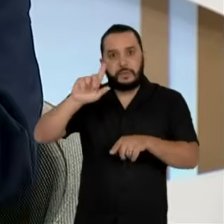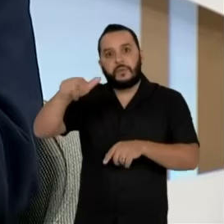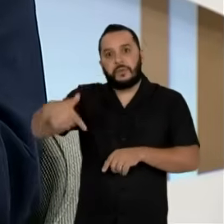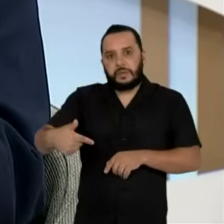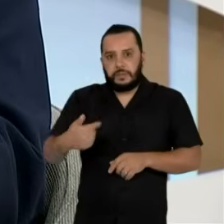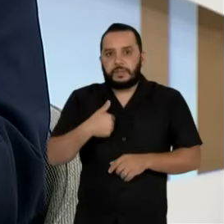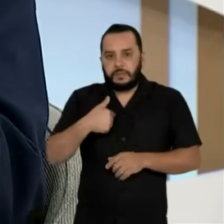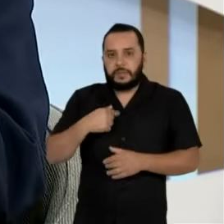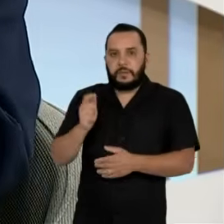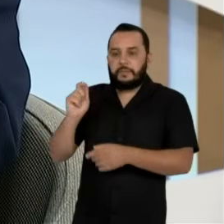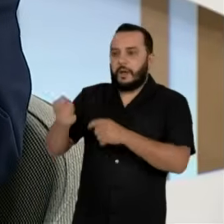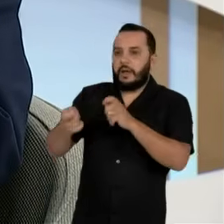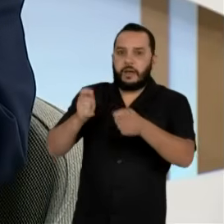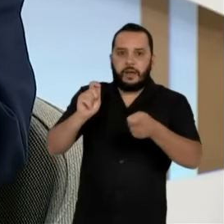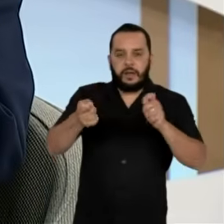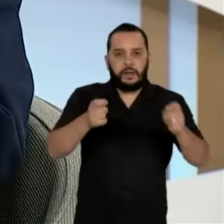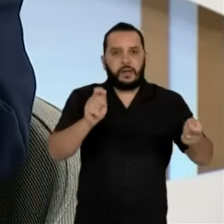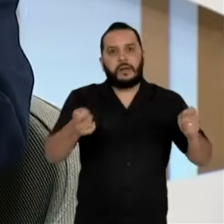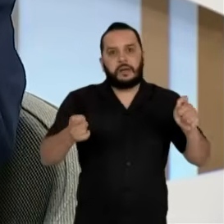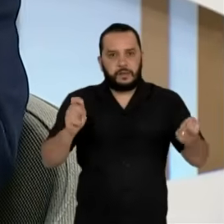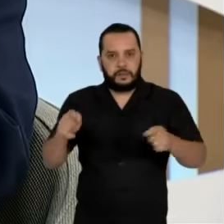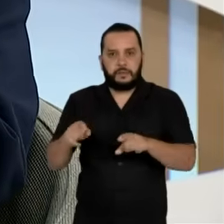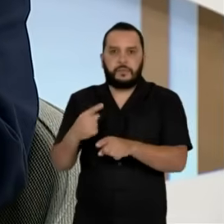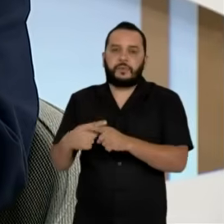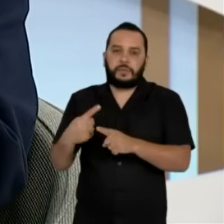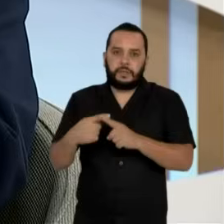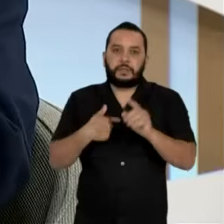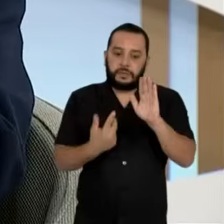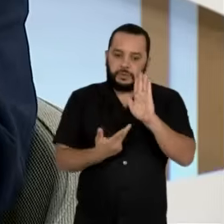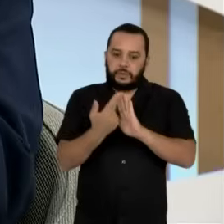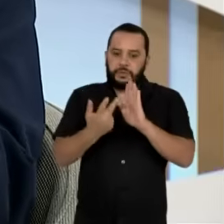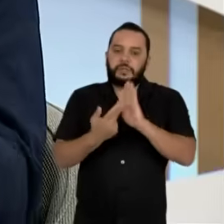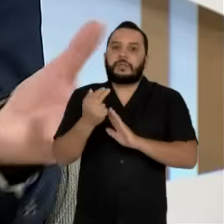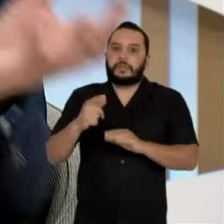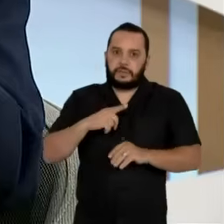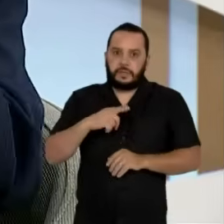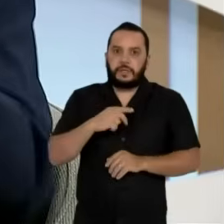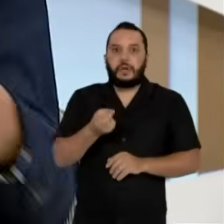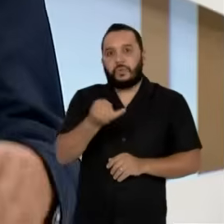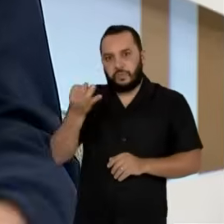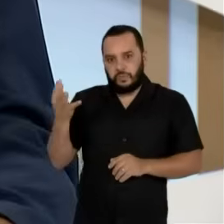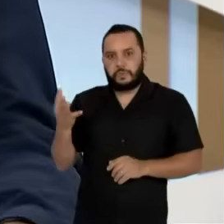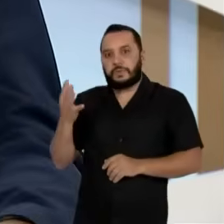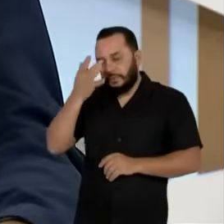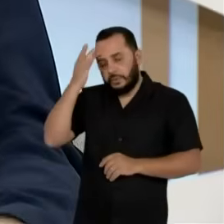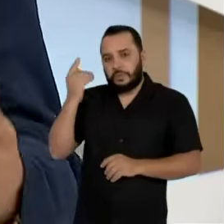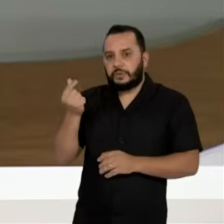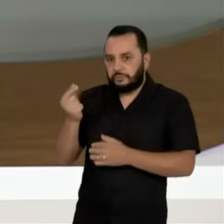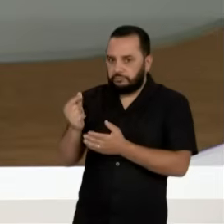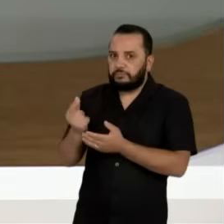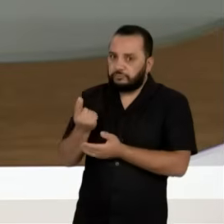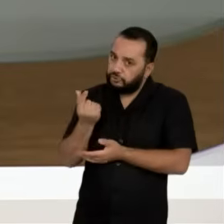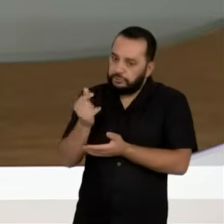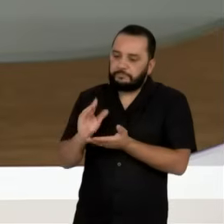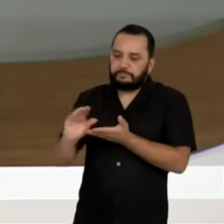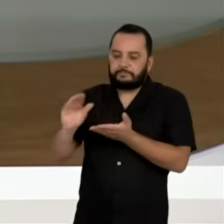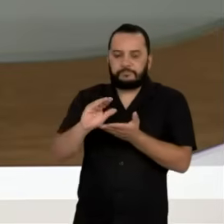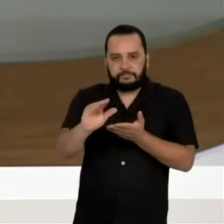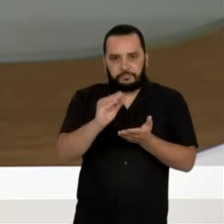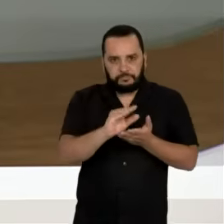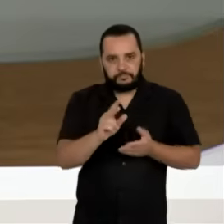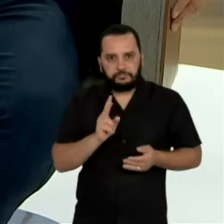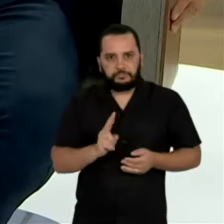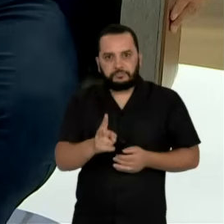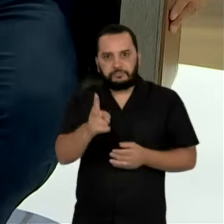cumprir com as nossas contrapartidas. Na jornada cirúrgica, a gente tinha várias contribuições a dar junto com os outros parceiros, conseguimos manter, graças a